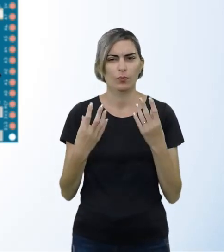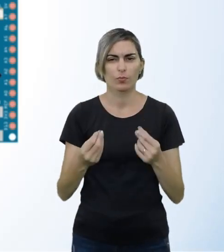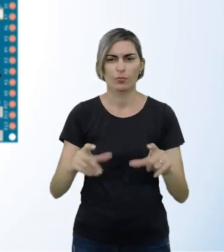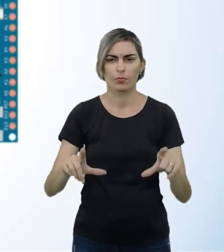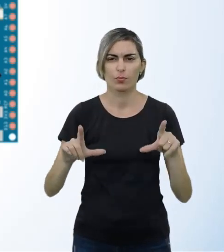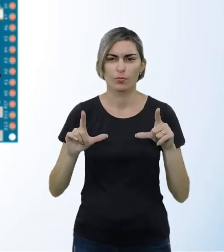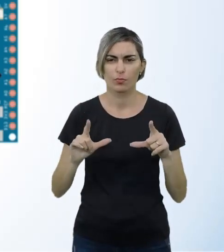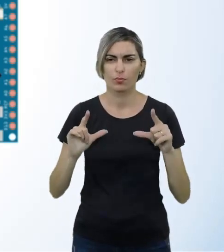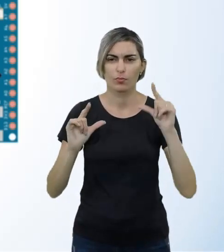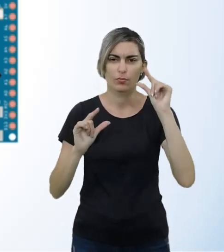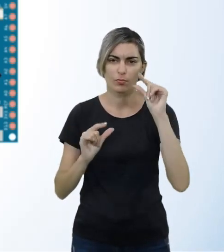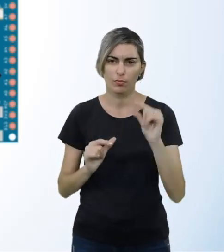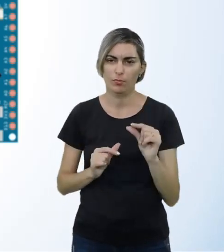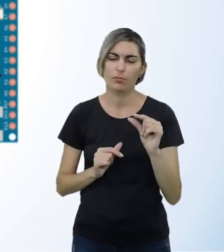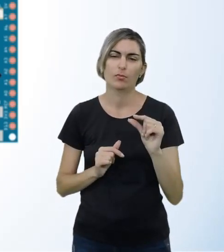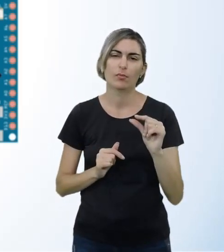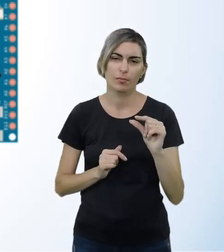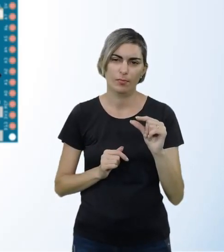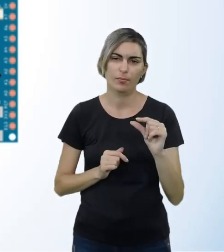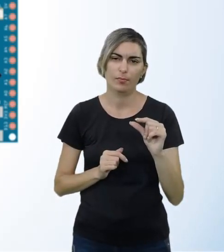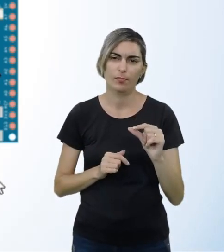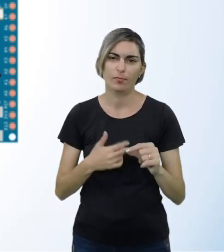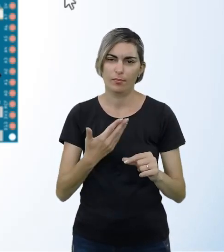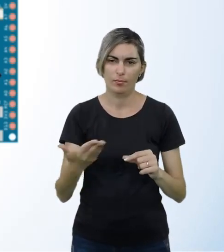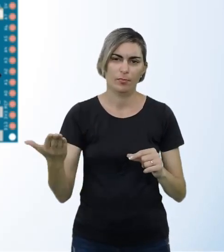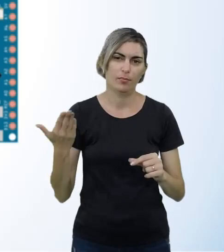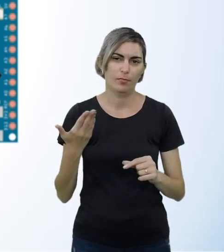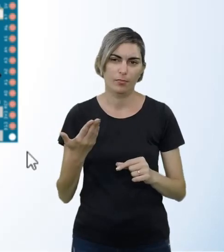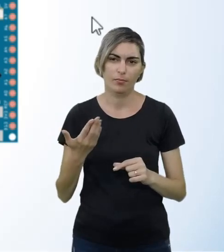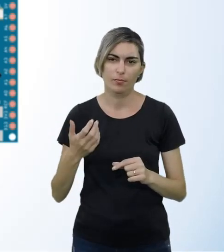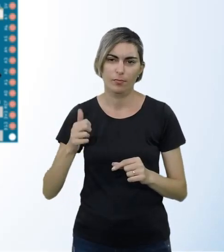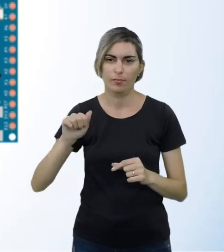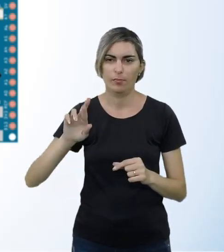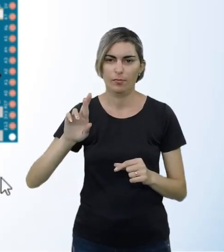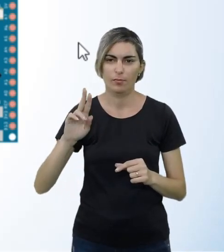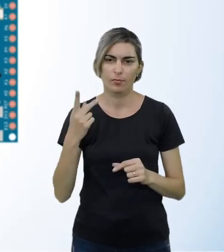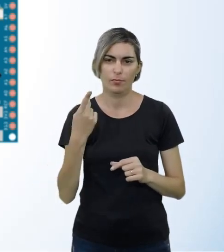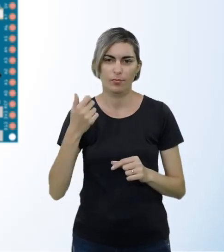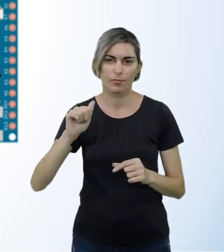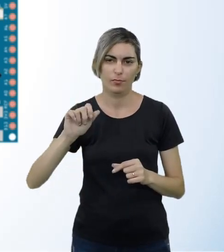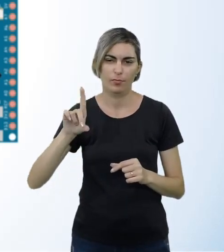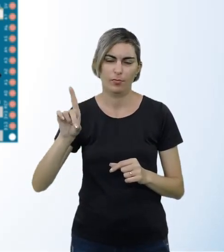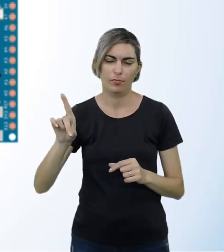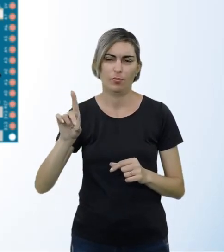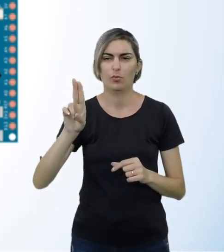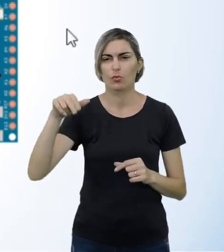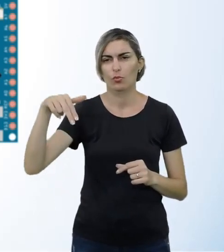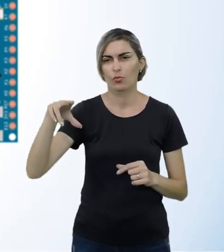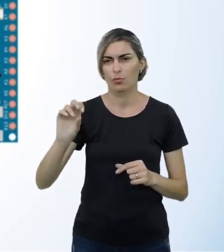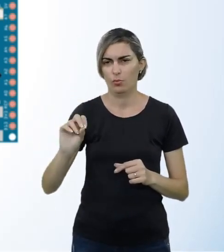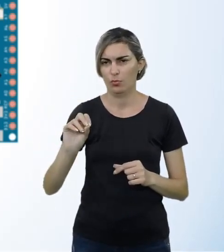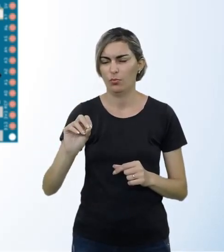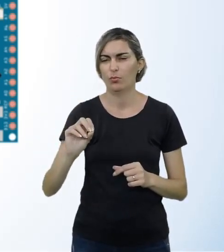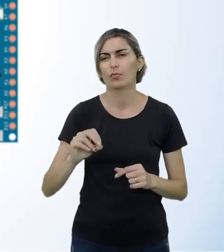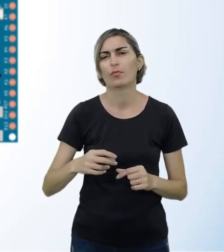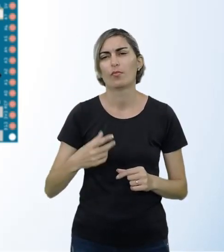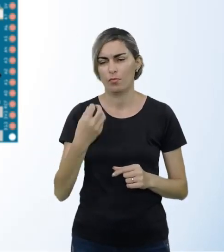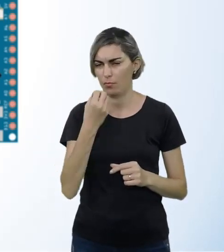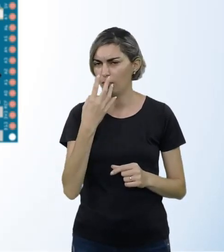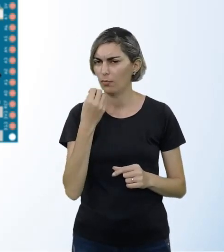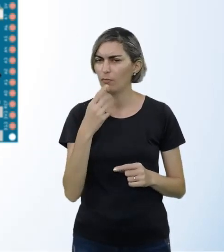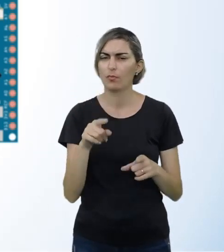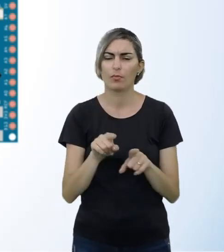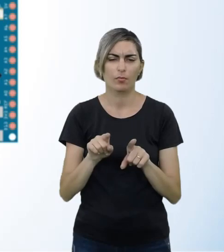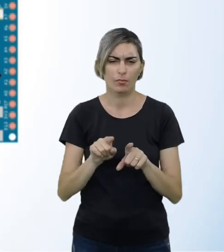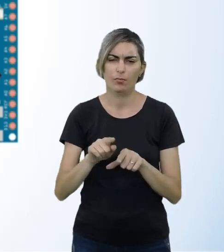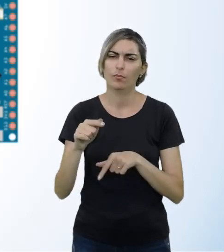muito menor em relação ao Arduino Uno, tá? O Arduino Nano é muito bom